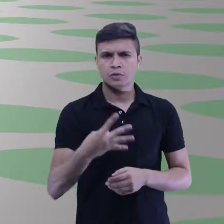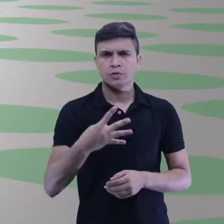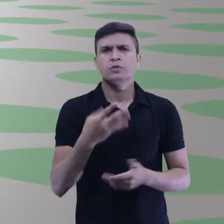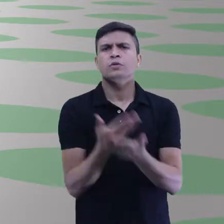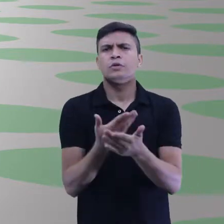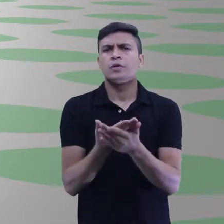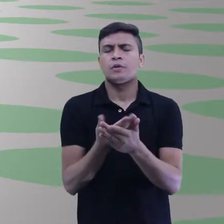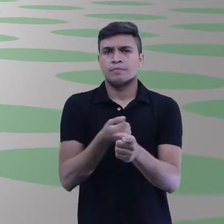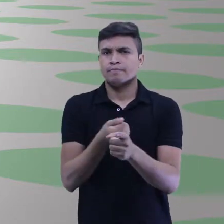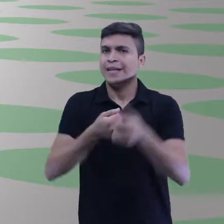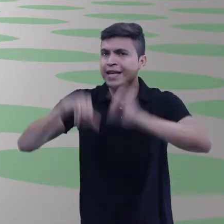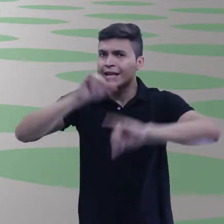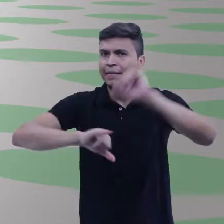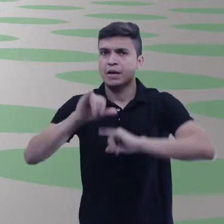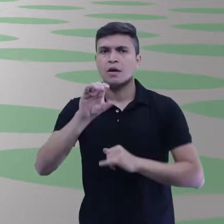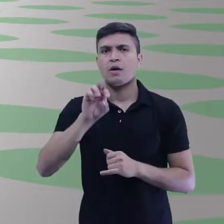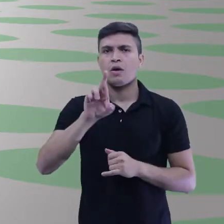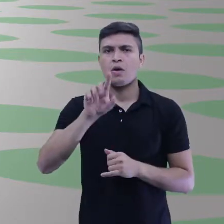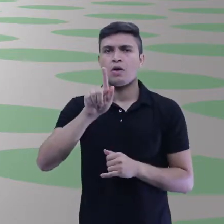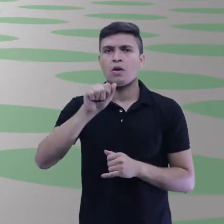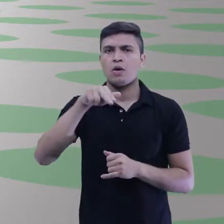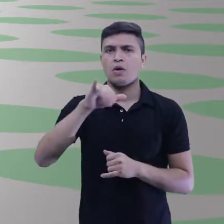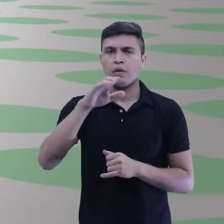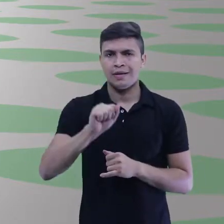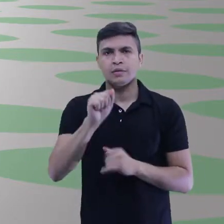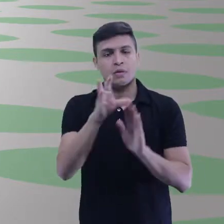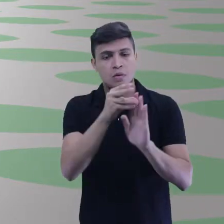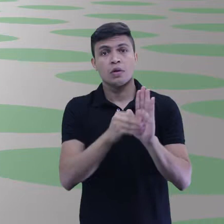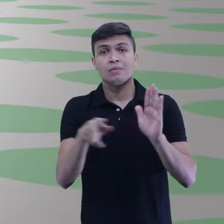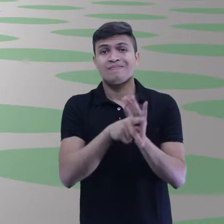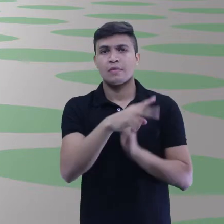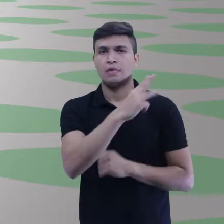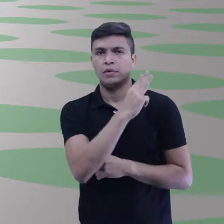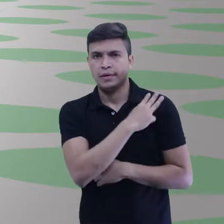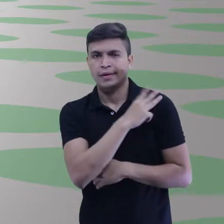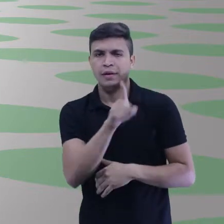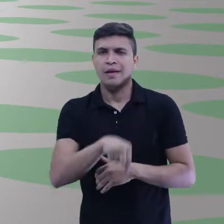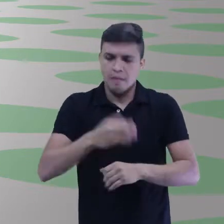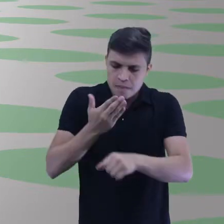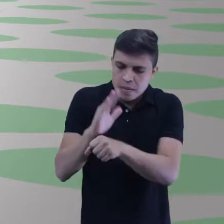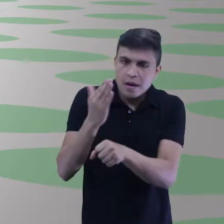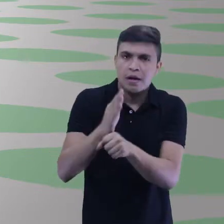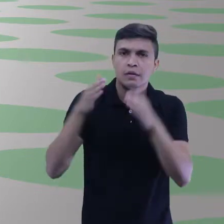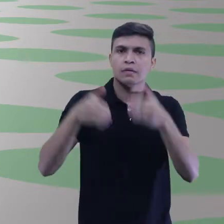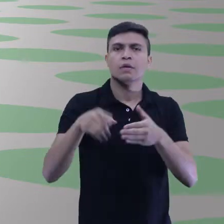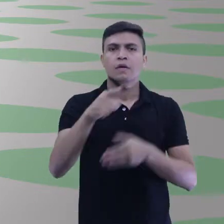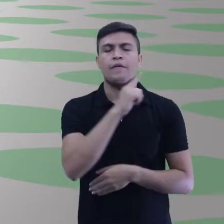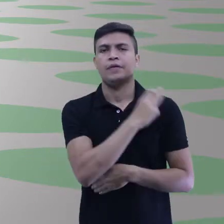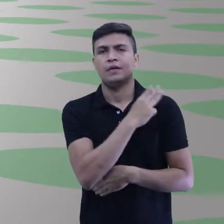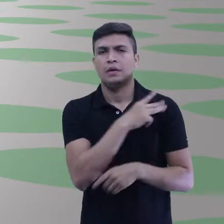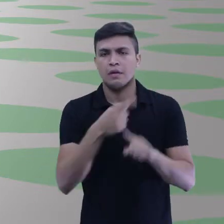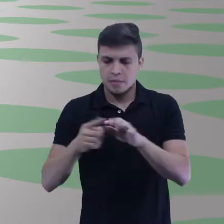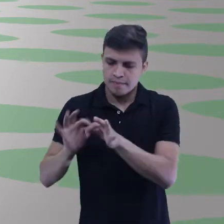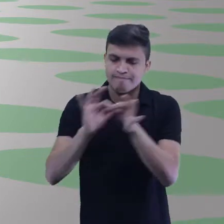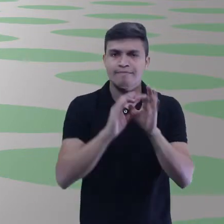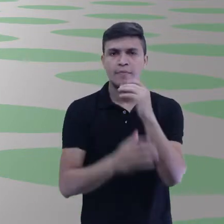abordaremos a química orgânica, conteúdo já do terceiro ano. Faremos uma abordagem prática com assuntos inerentes ao terceiro ano e